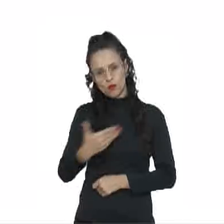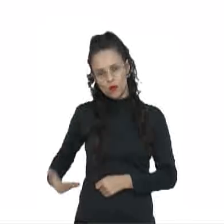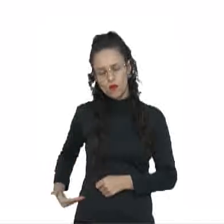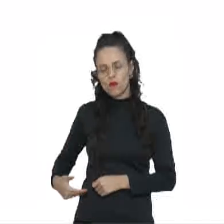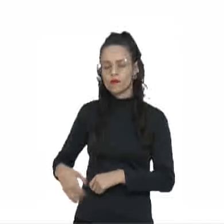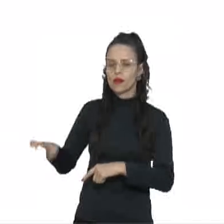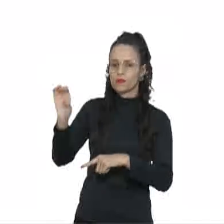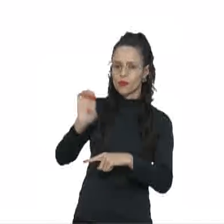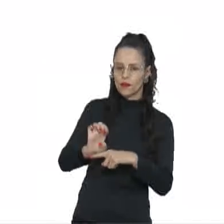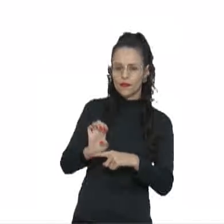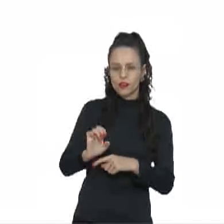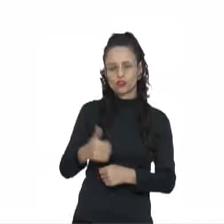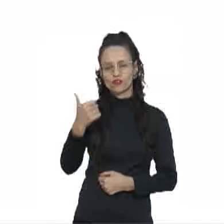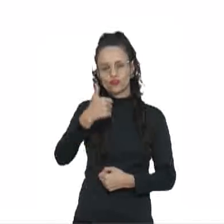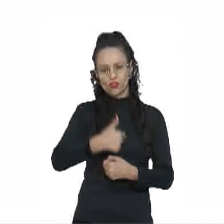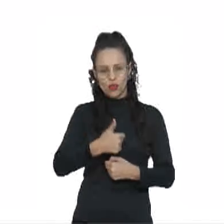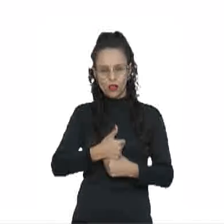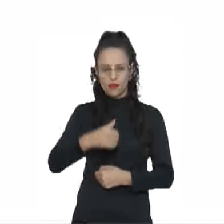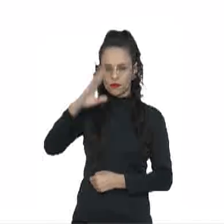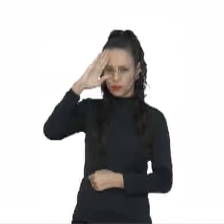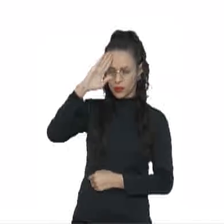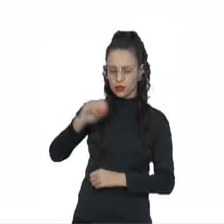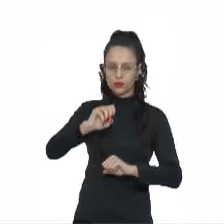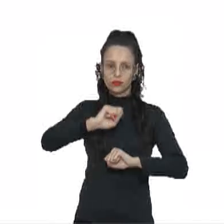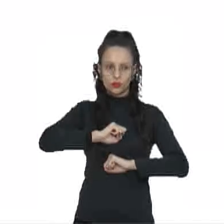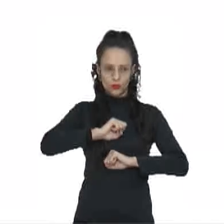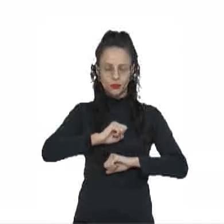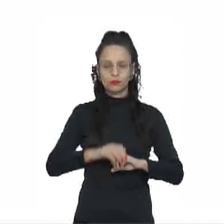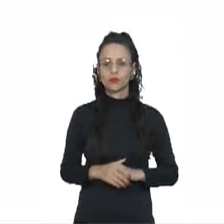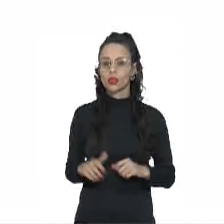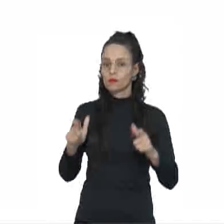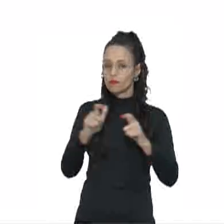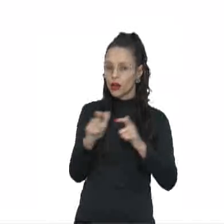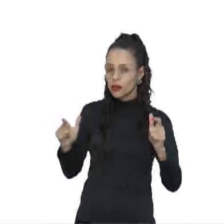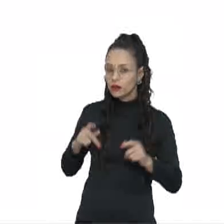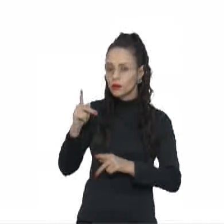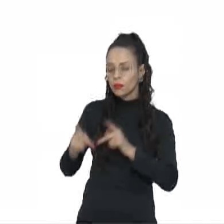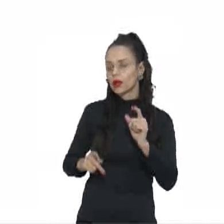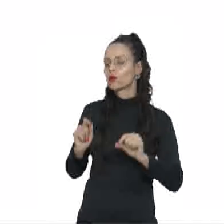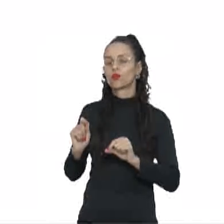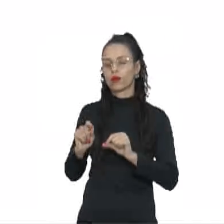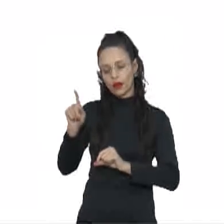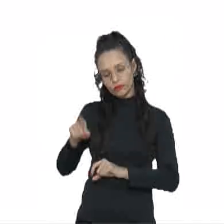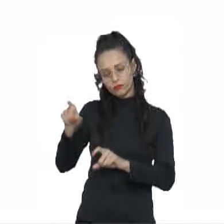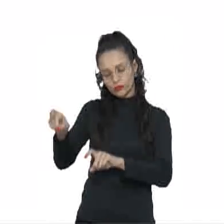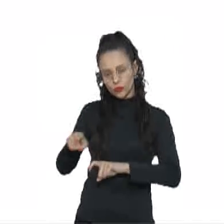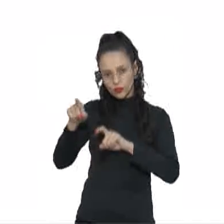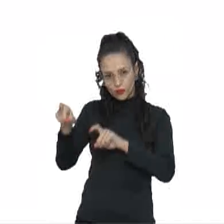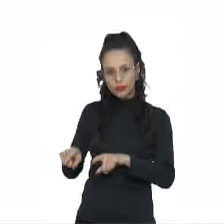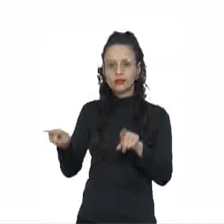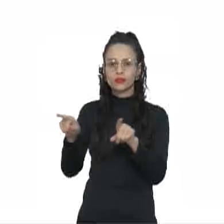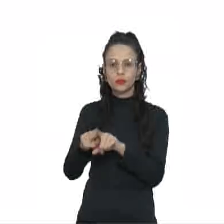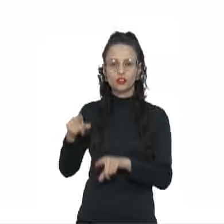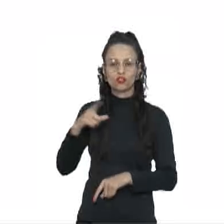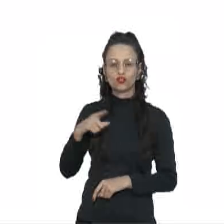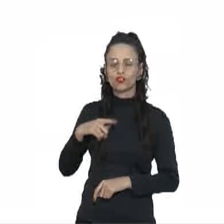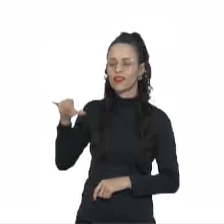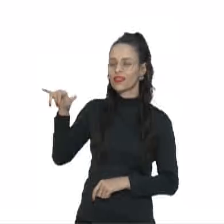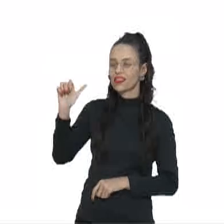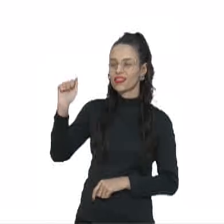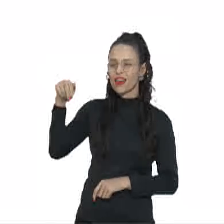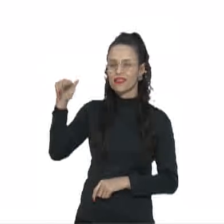províncias, chefes militares e sacerdotes. A grande maioria da população era de camponeses. Haviam também os yanaconas, que eram